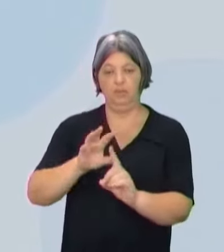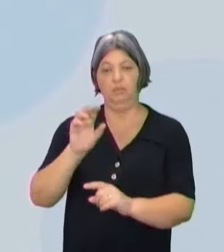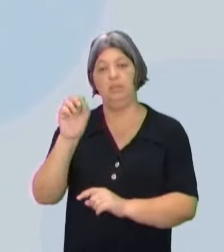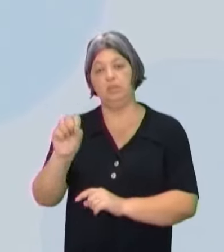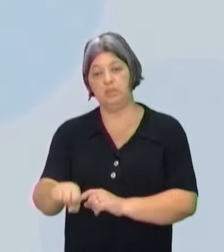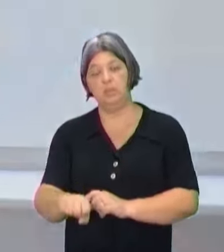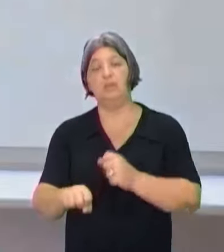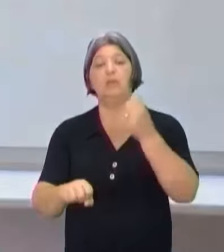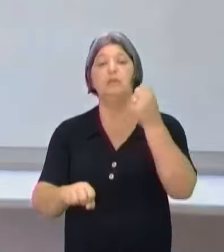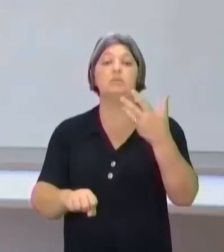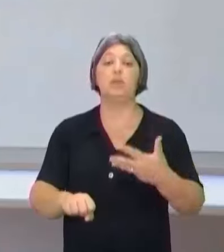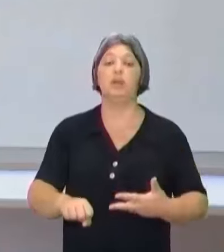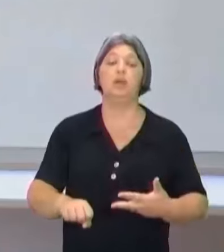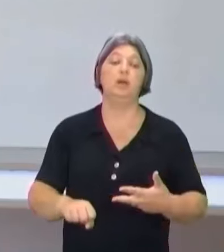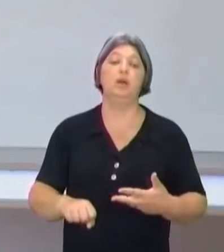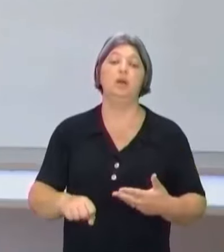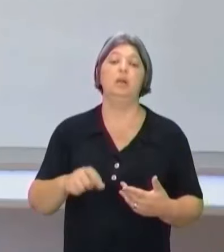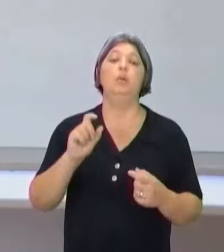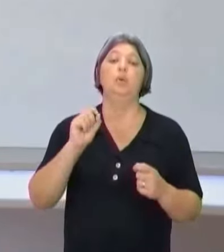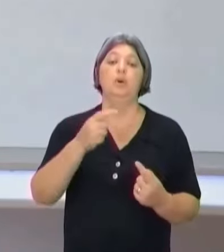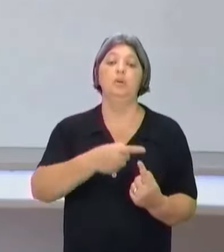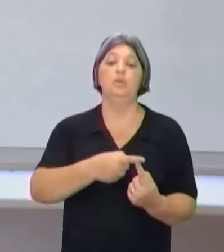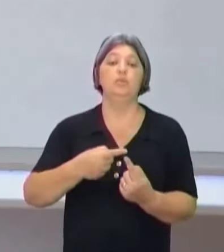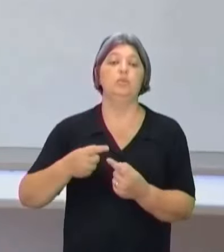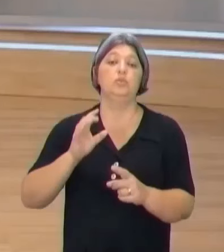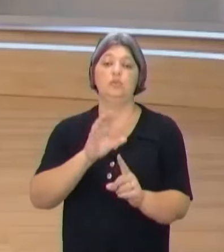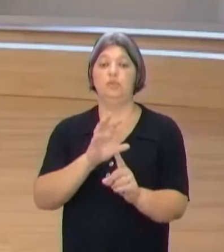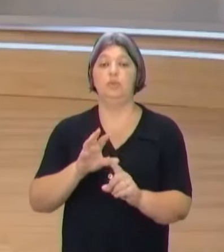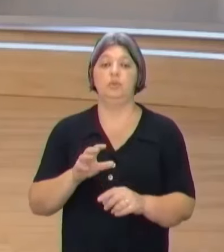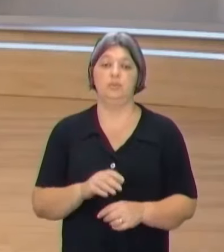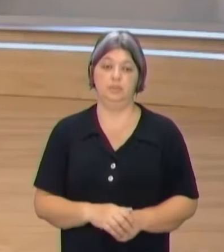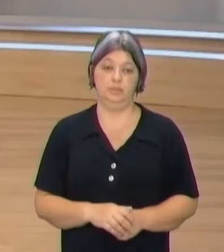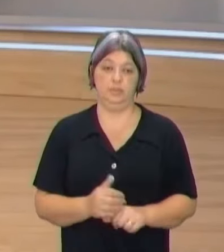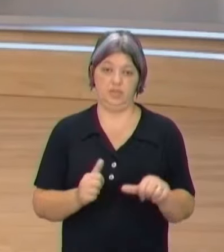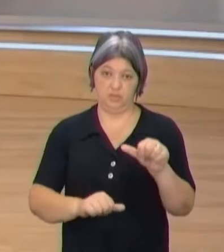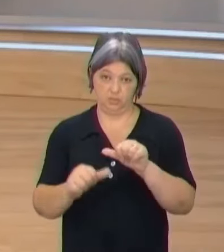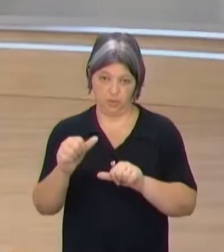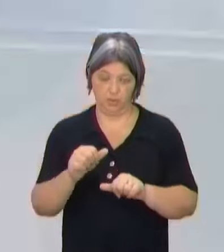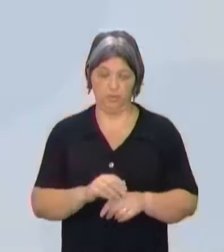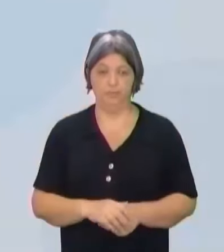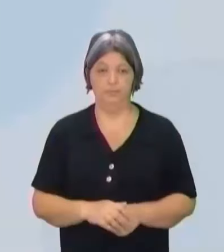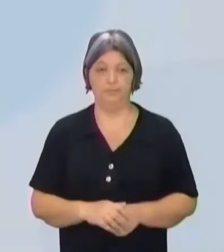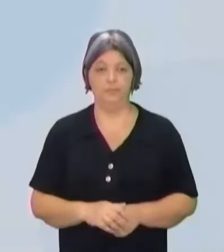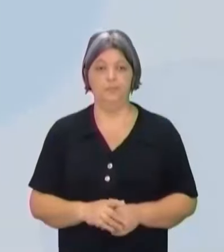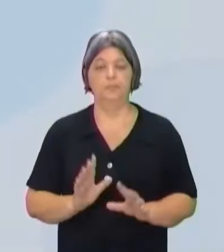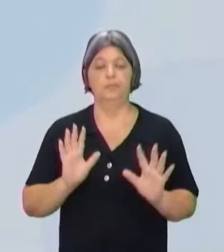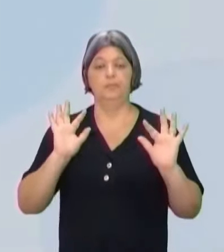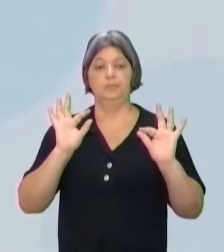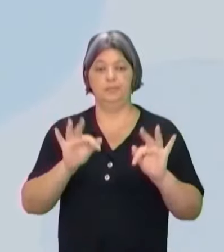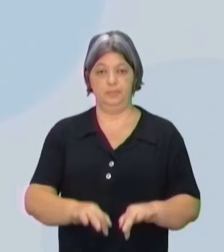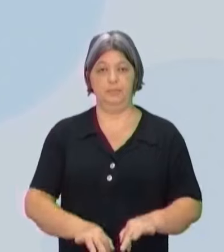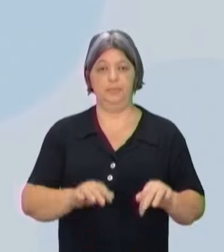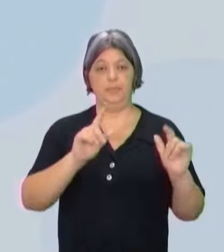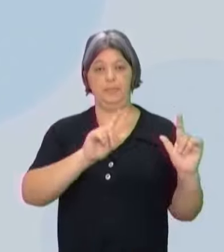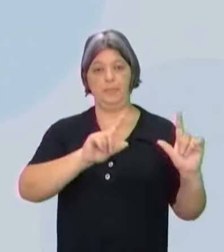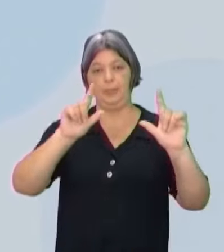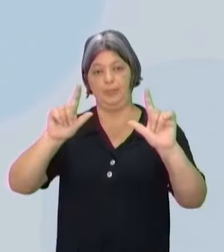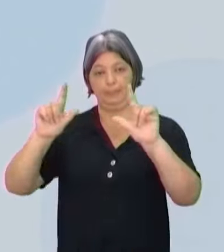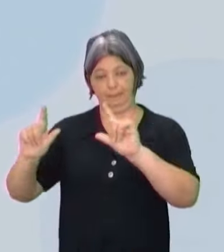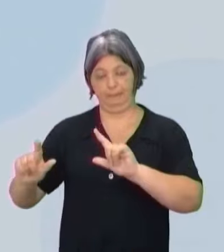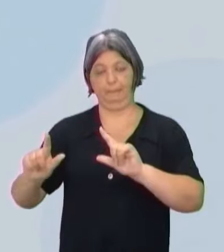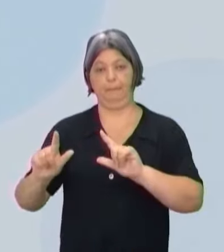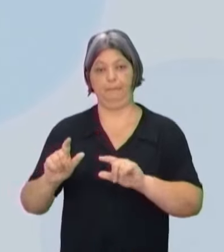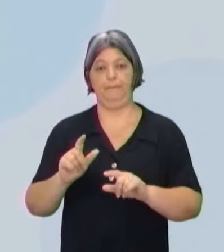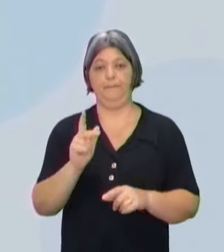sim, expliquem um pouquinho que tipo de influência eles geram. E para fechar a nossa aula, nós vamos ver aqui o mural da professora,